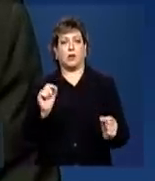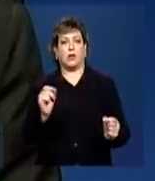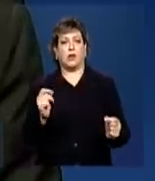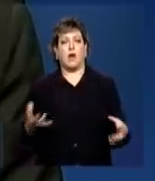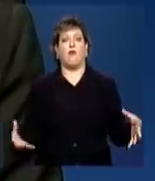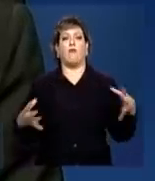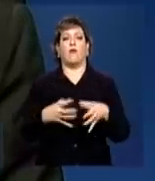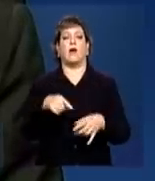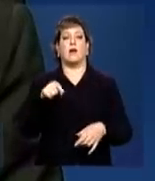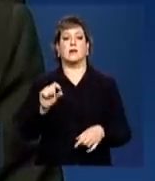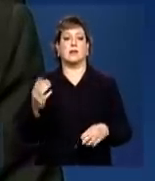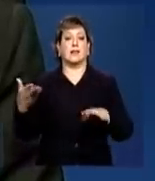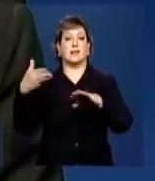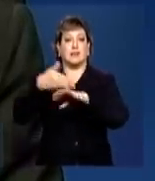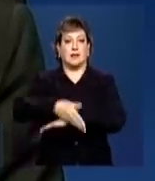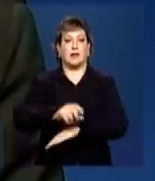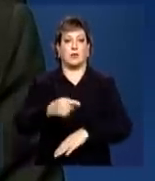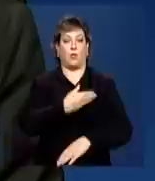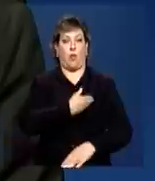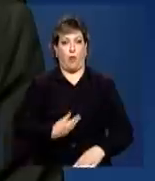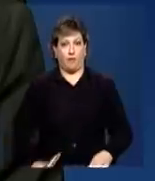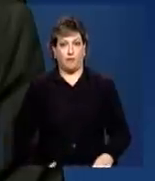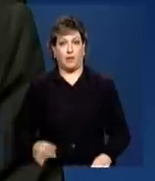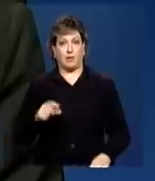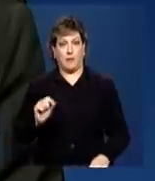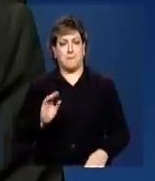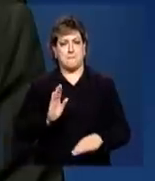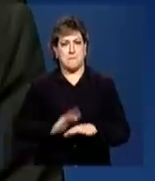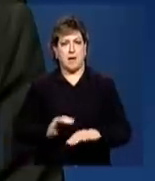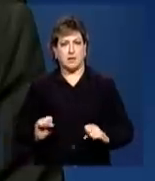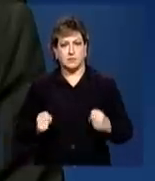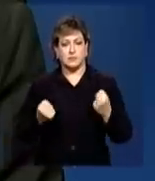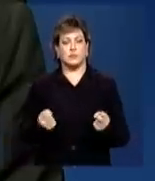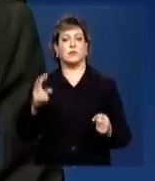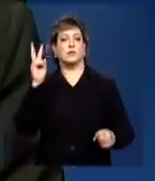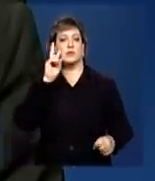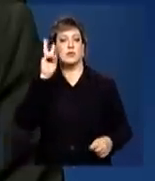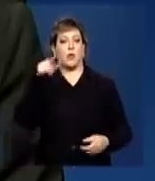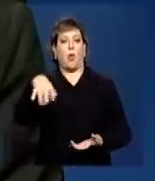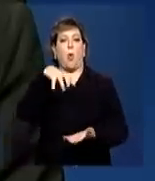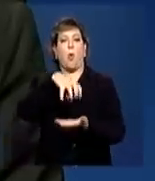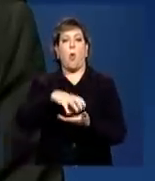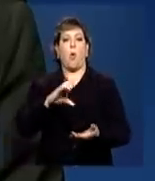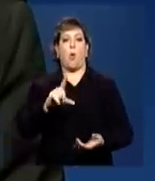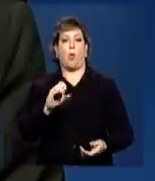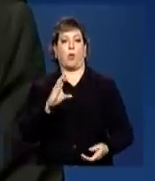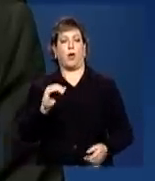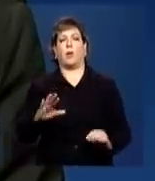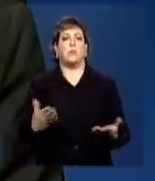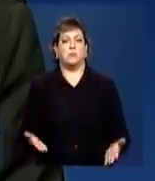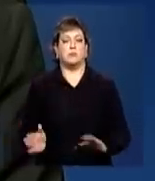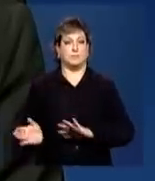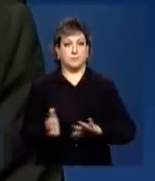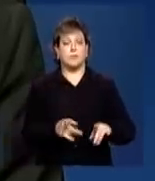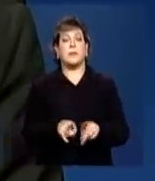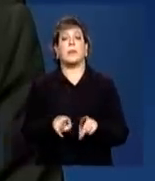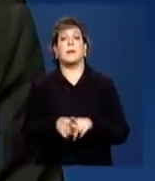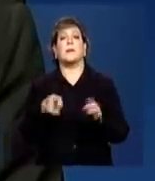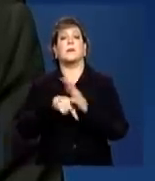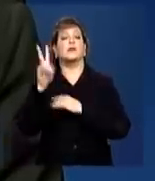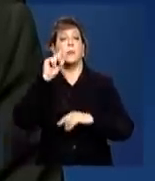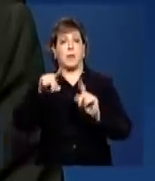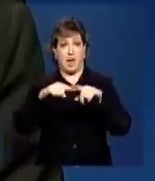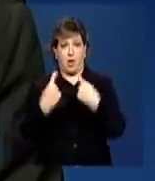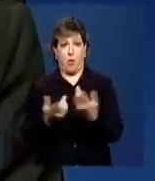essa entrada do governo mais efetivamente no comitê local? E da reunião de hoje, o que